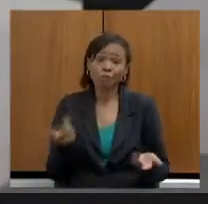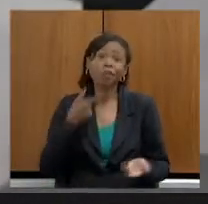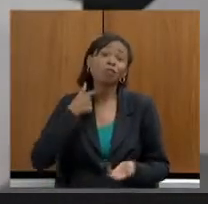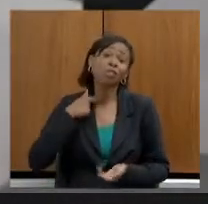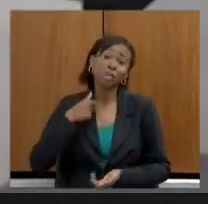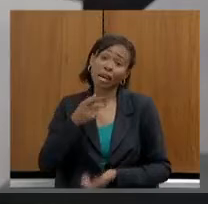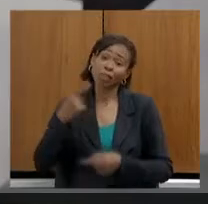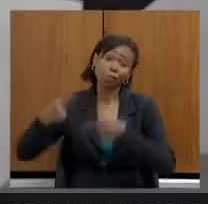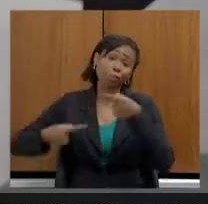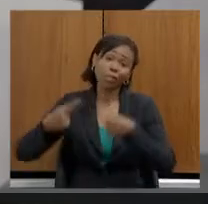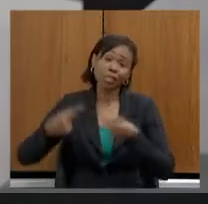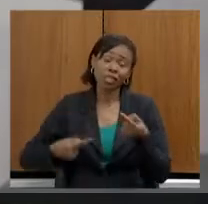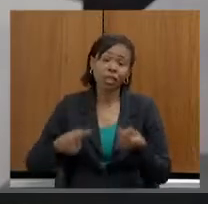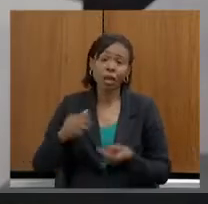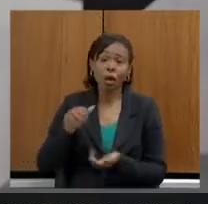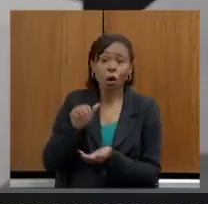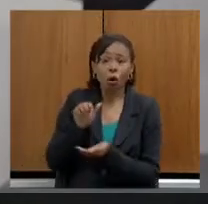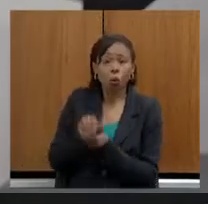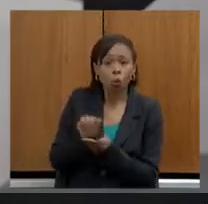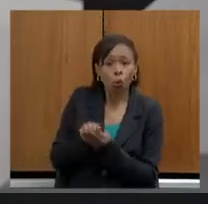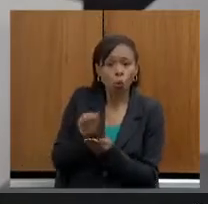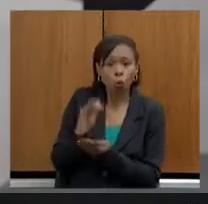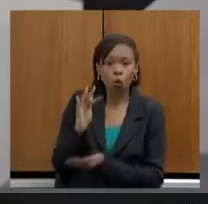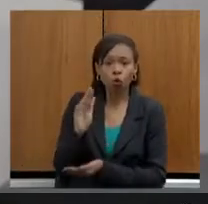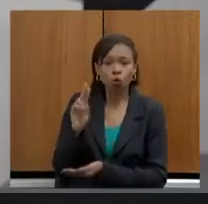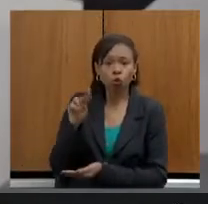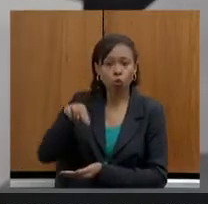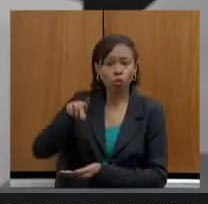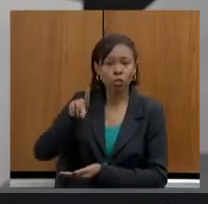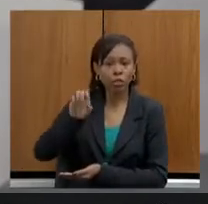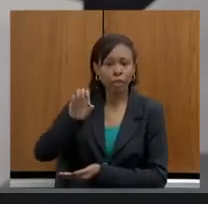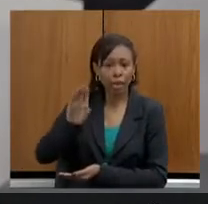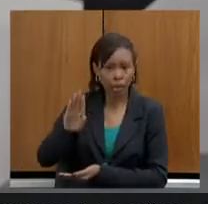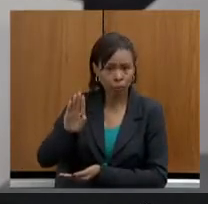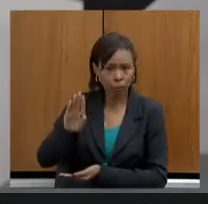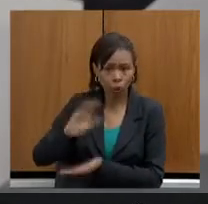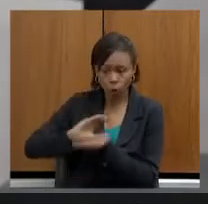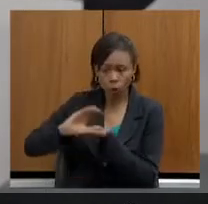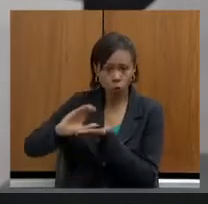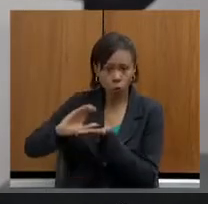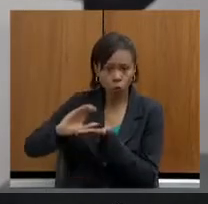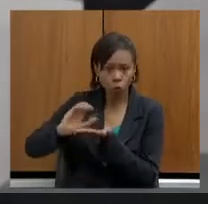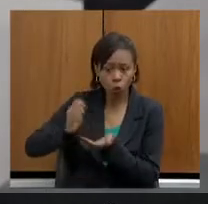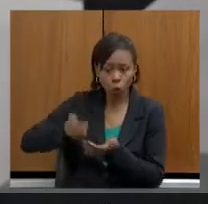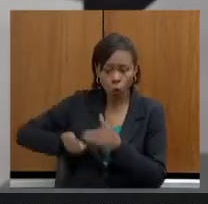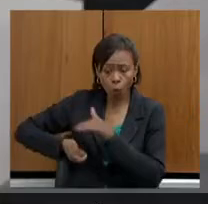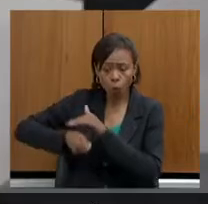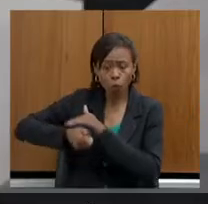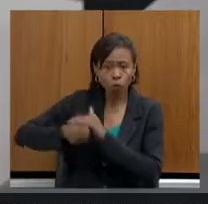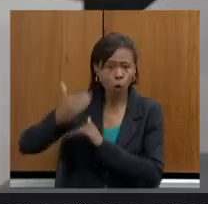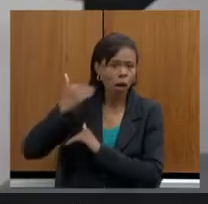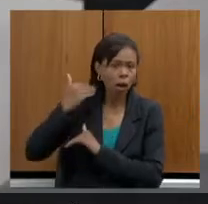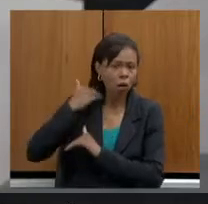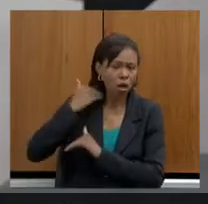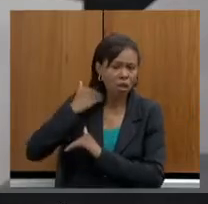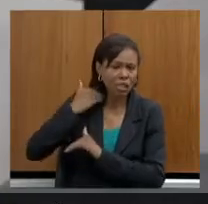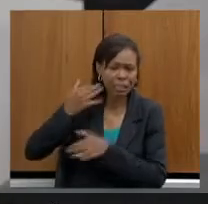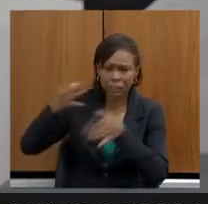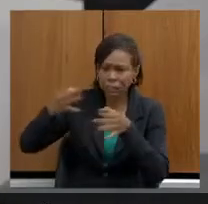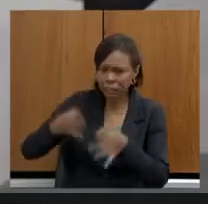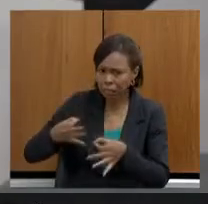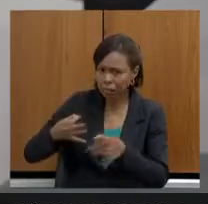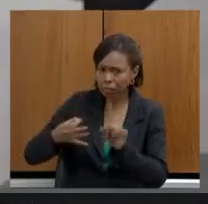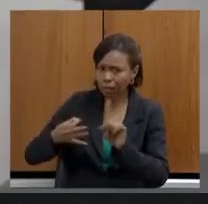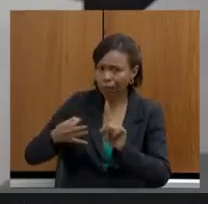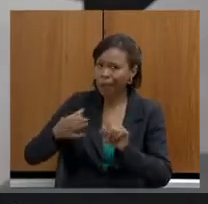recursos do fundeb não são colocados numa conta específica os recursos do fundeb São colocados no caixa único